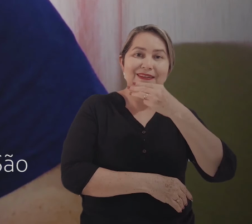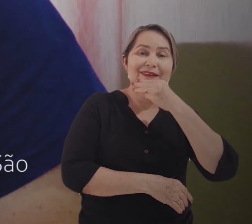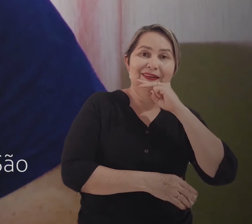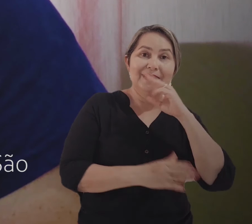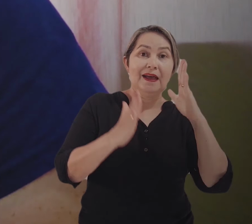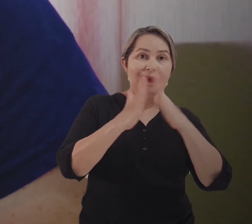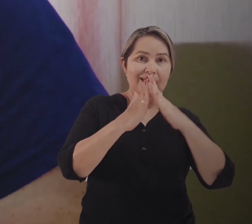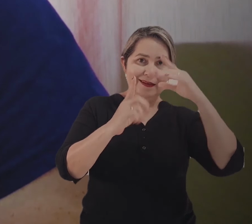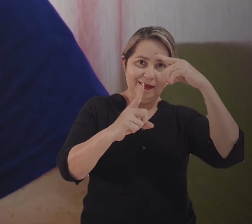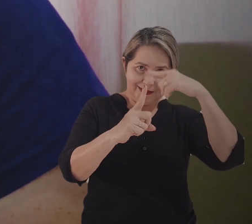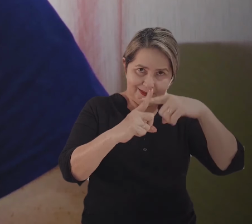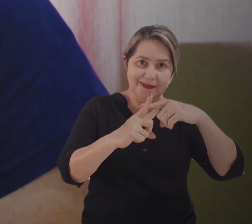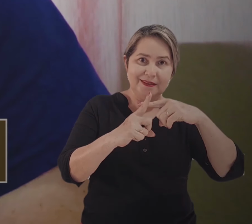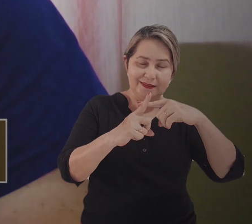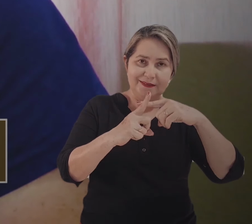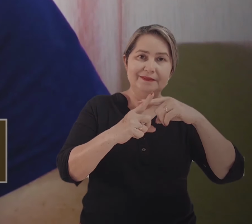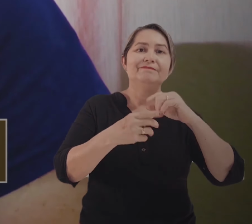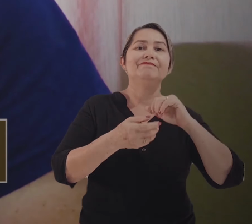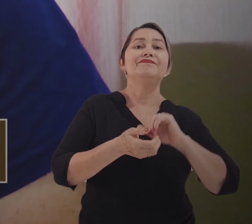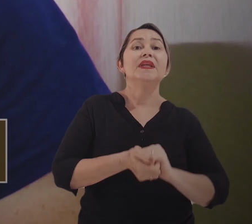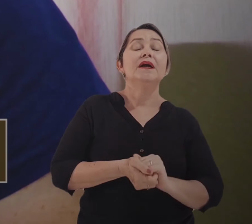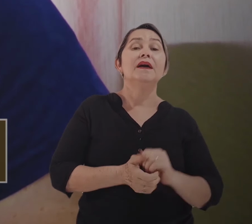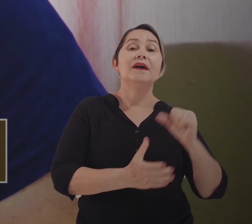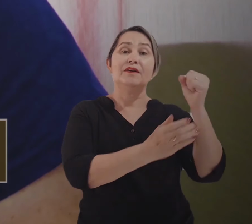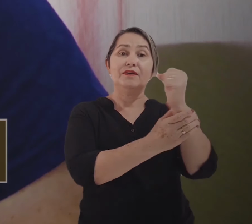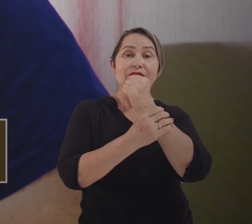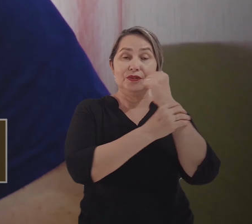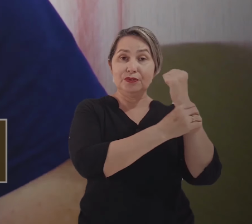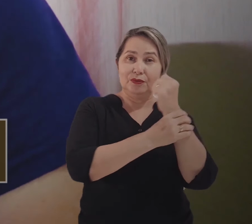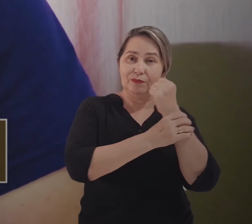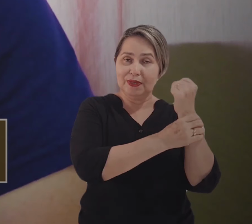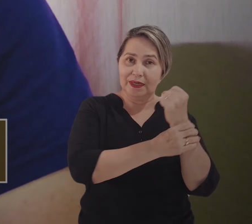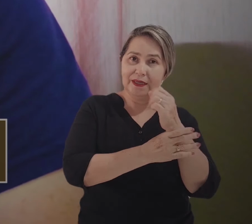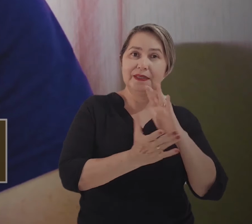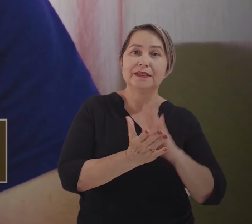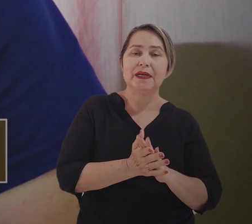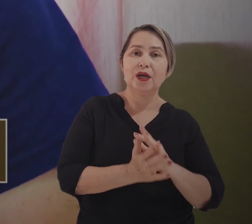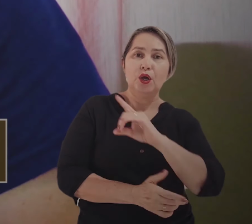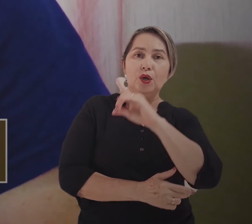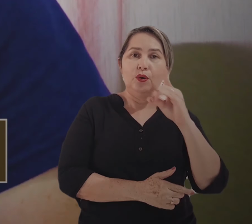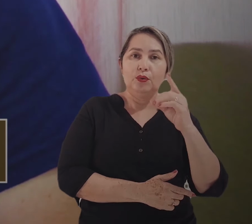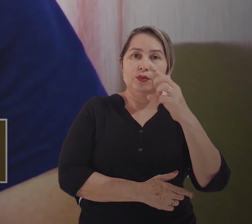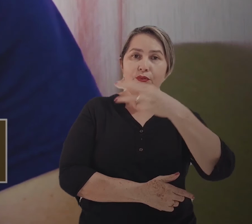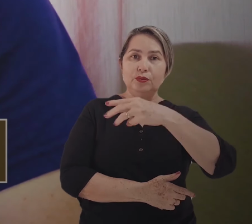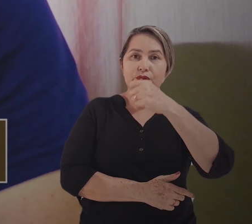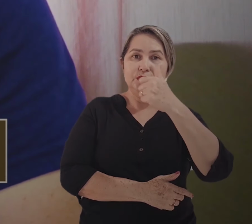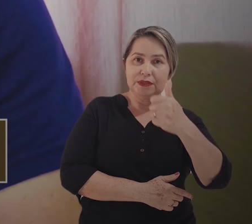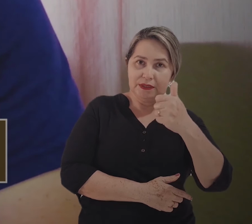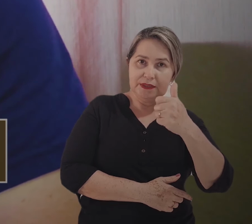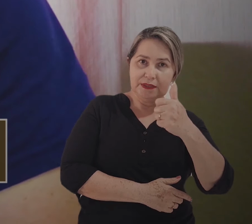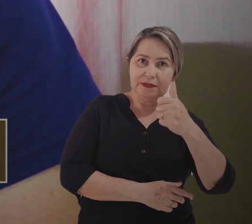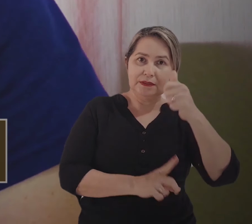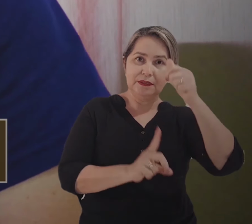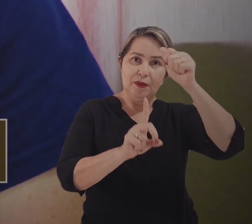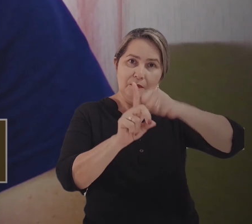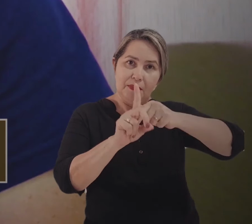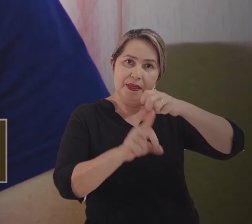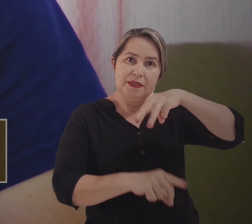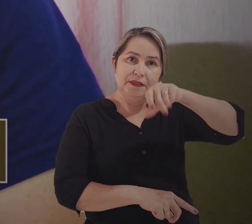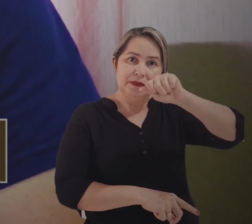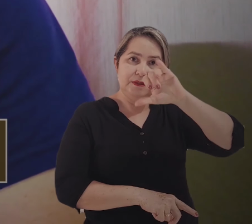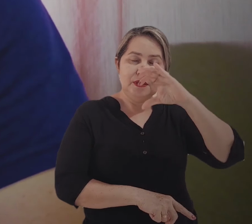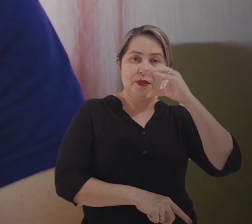Félix de Valoar, que foi tombada recentemente, no dia 31 de maio de 2023, através da Lei